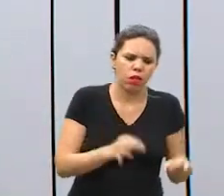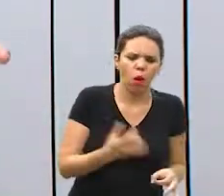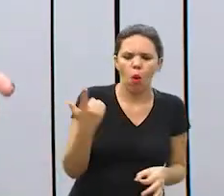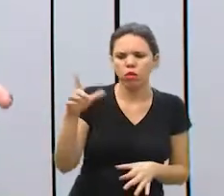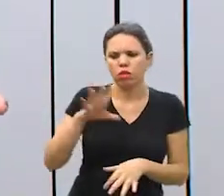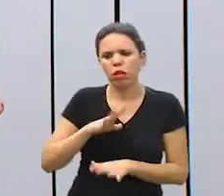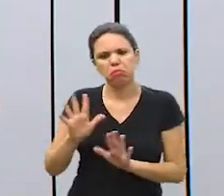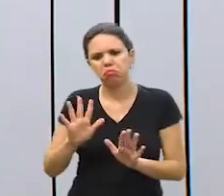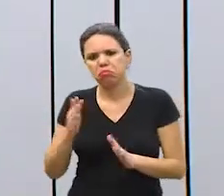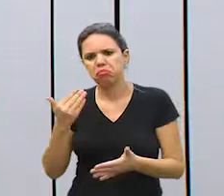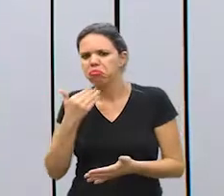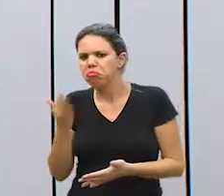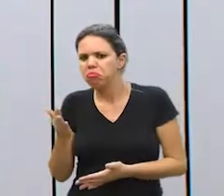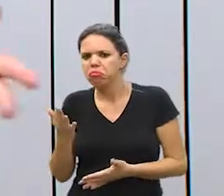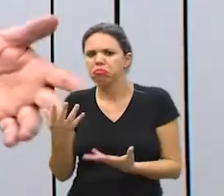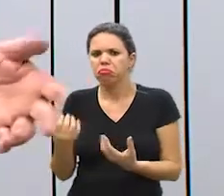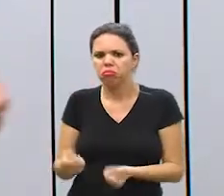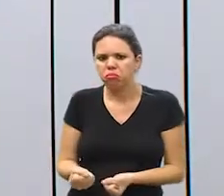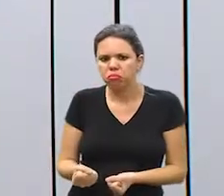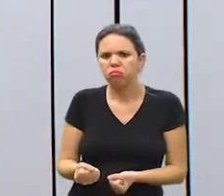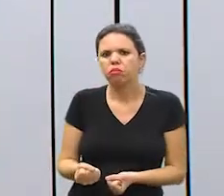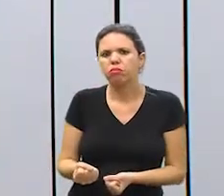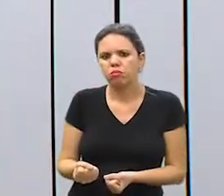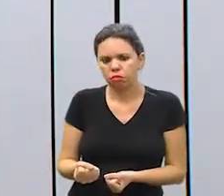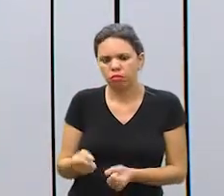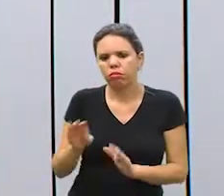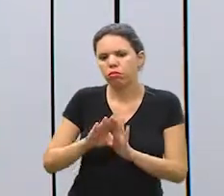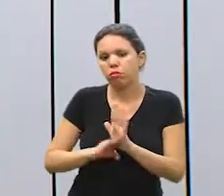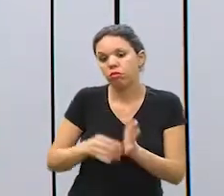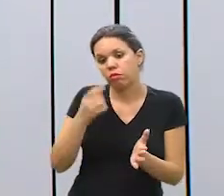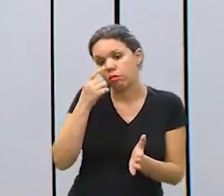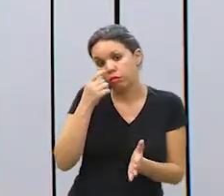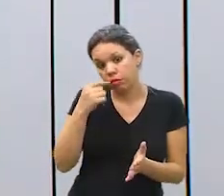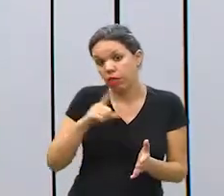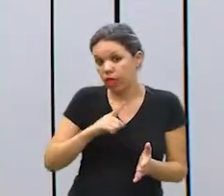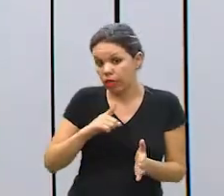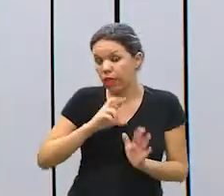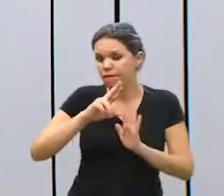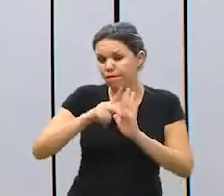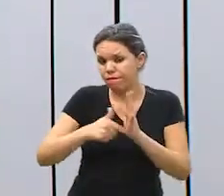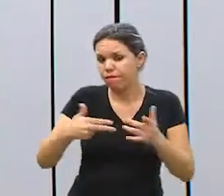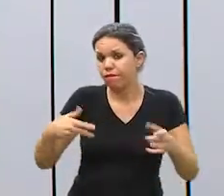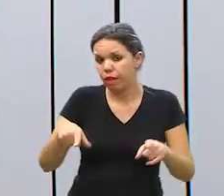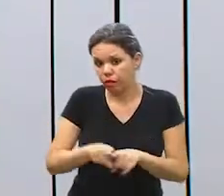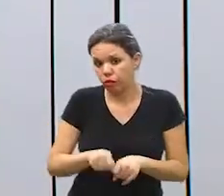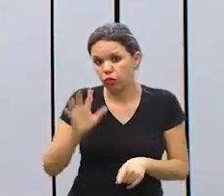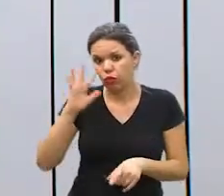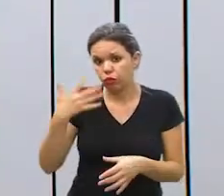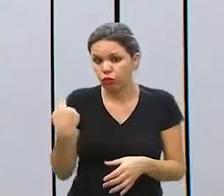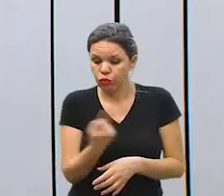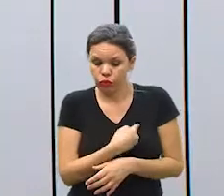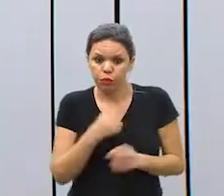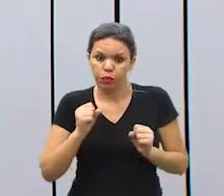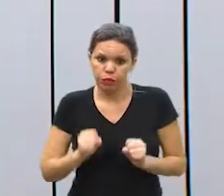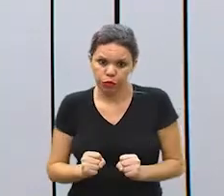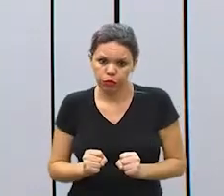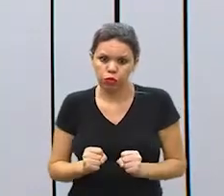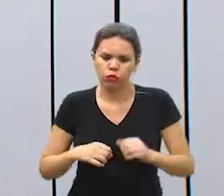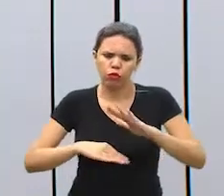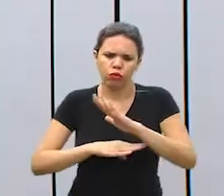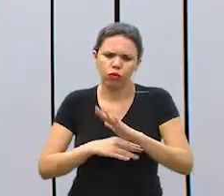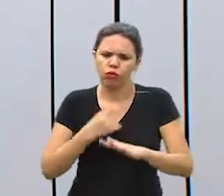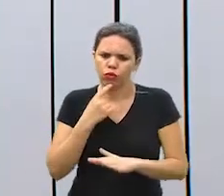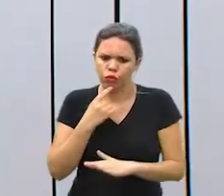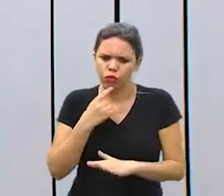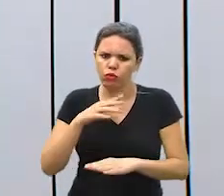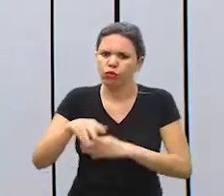outra cidade não adere a esse programa. Quer dizer, nós temos uma série de coisas que a gente pode, como Câmara